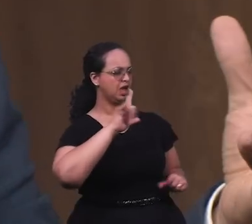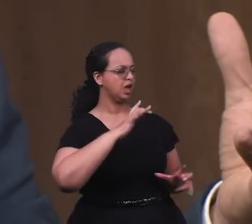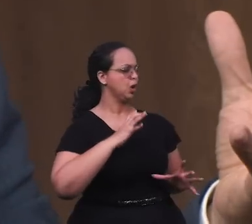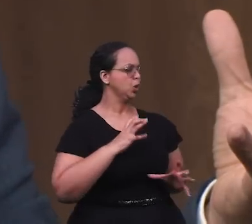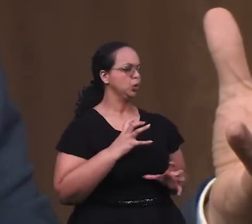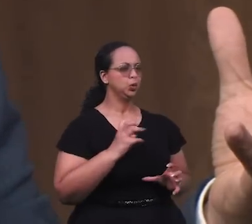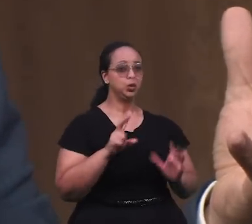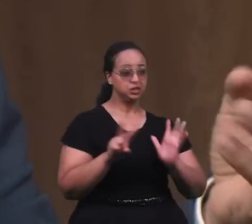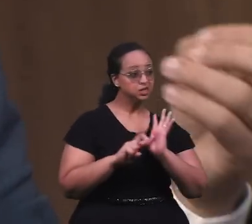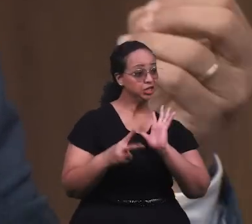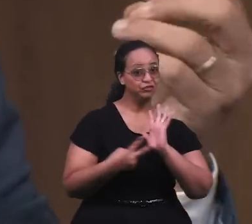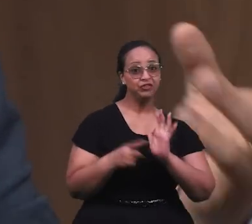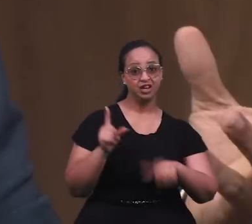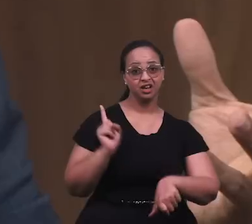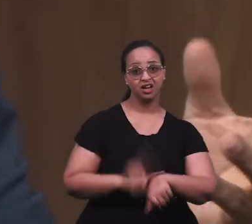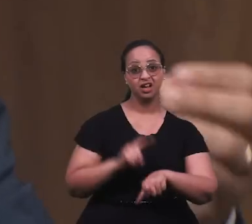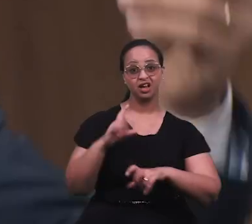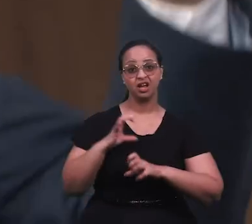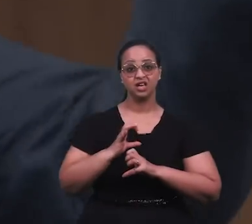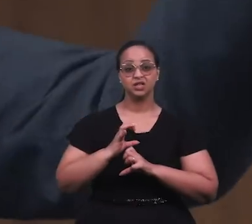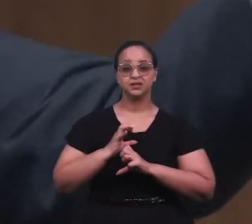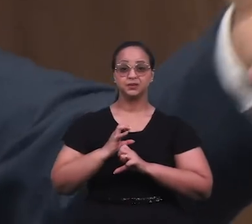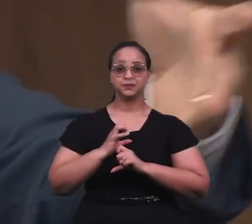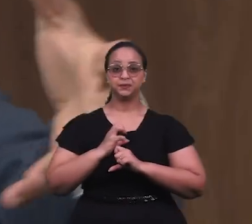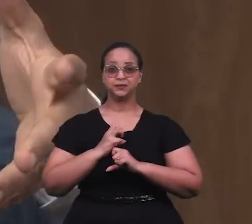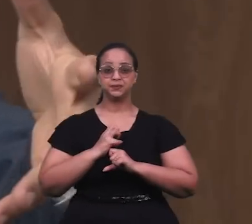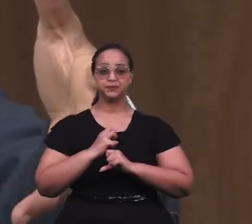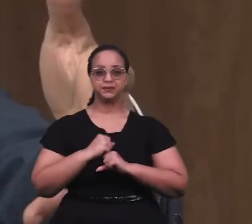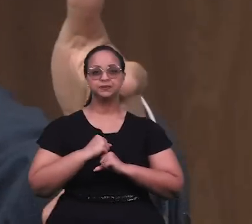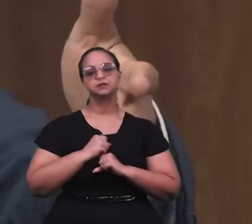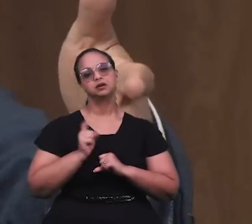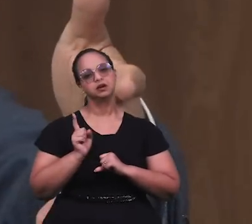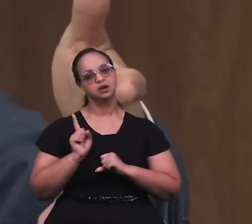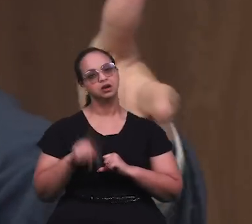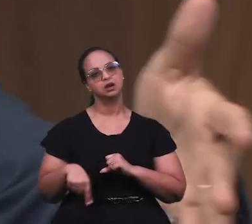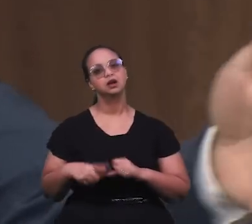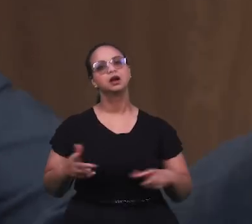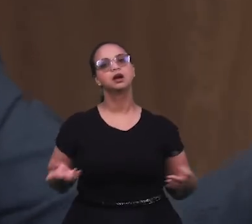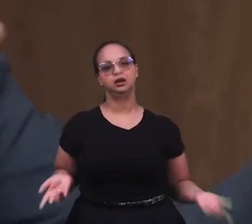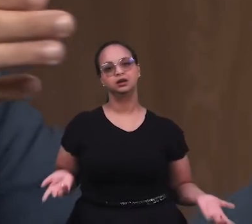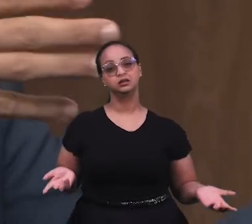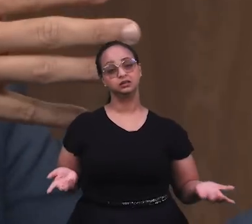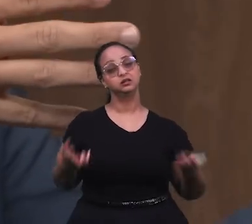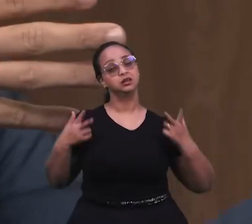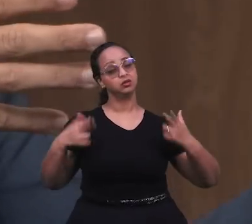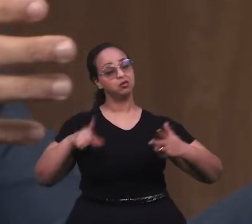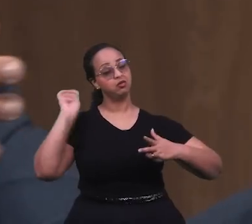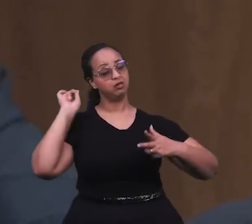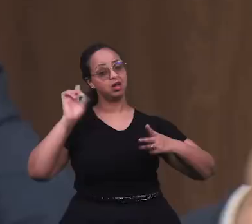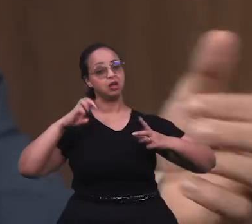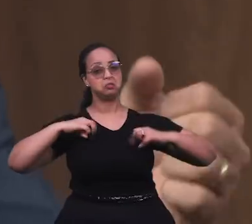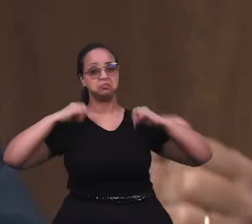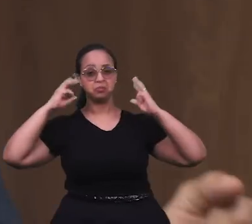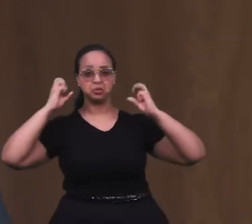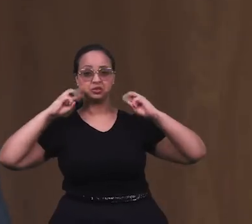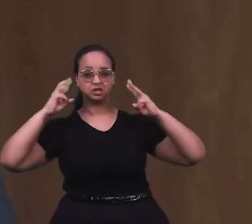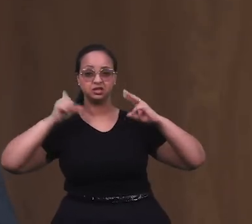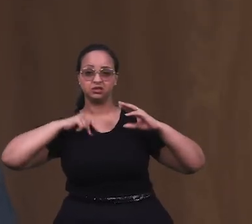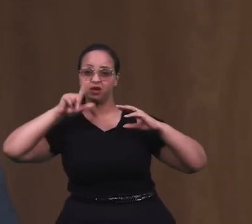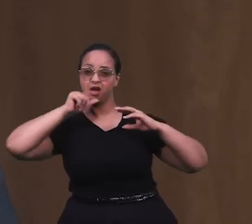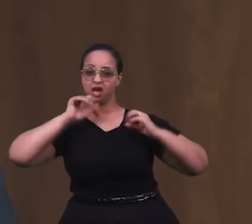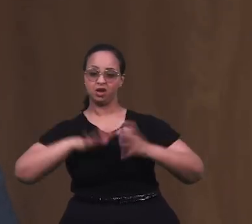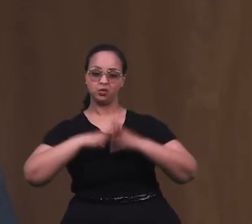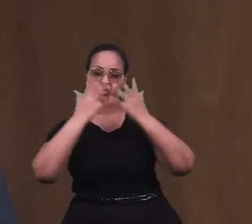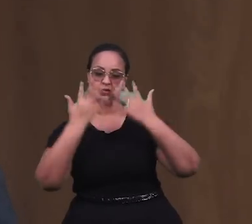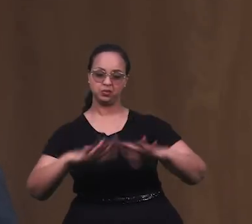amargura. Águas amargas, as águas de Mara lá que está lá na história de Moisés, quando ele traz o povo no Egito, saindo